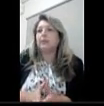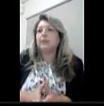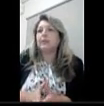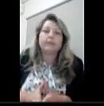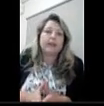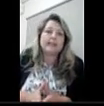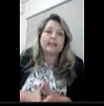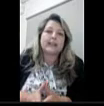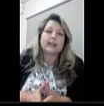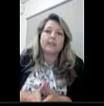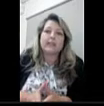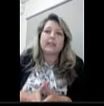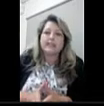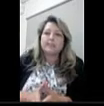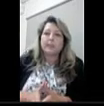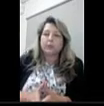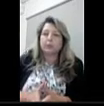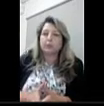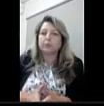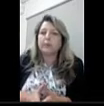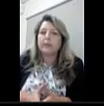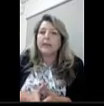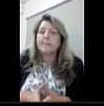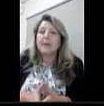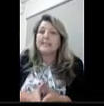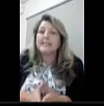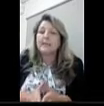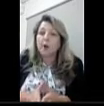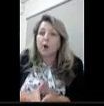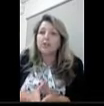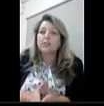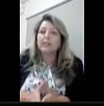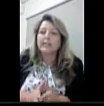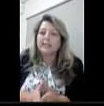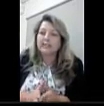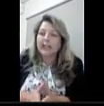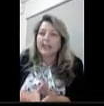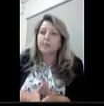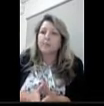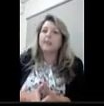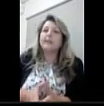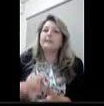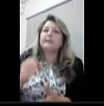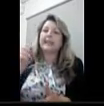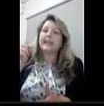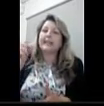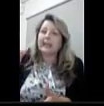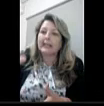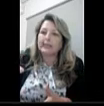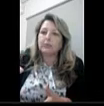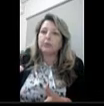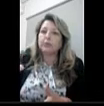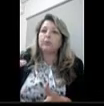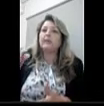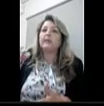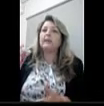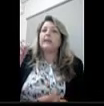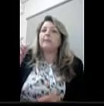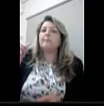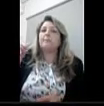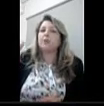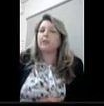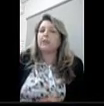quinto ano, ele faz a tarefa em 15 minutos, mas ele pode, nesse tempo, treinar a leitura,